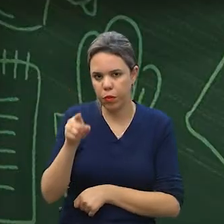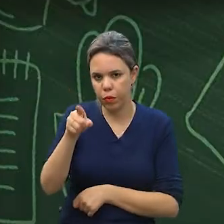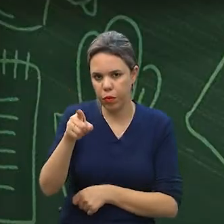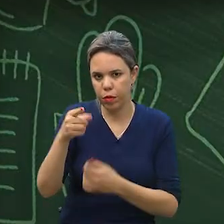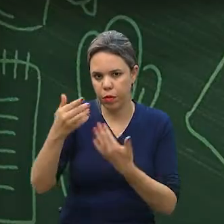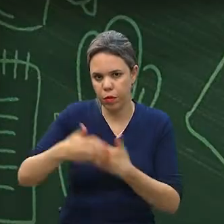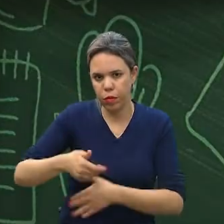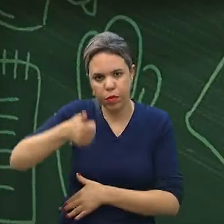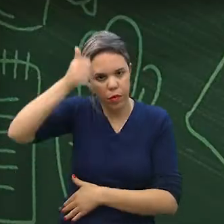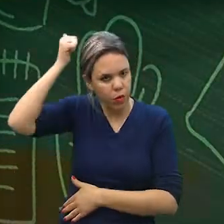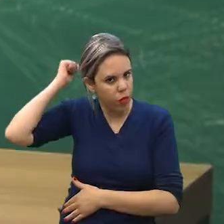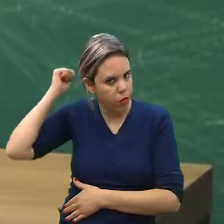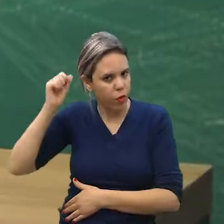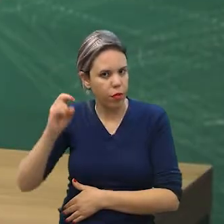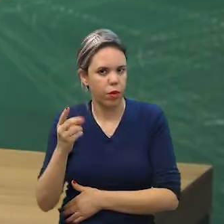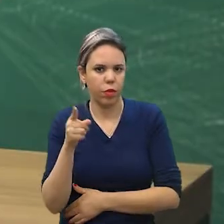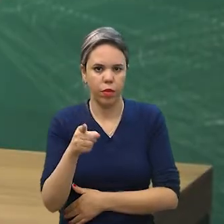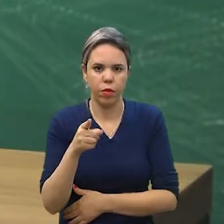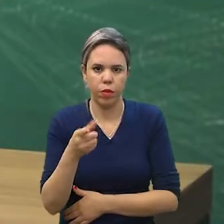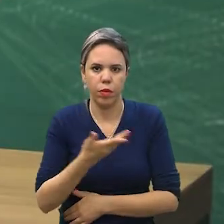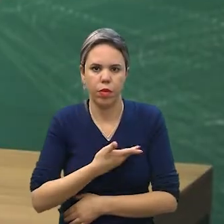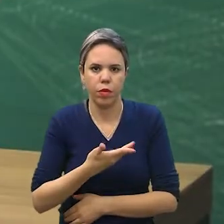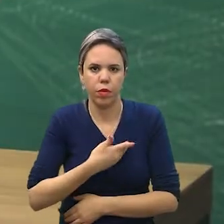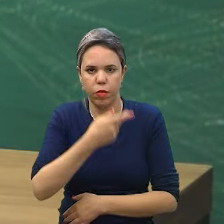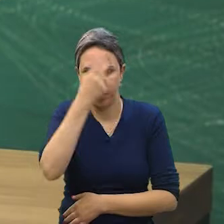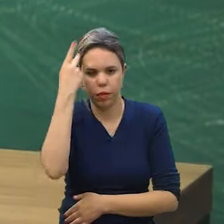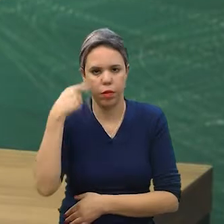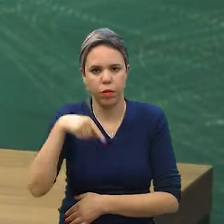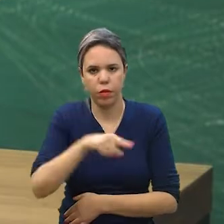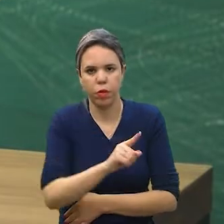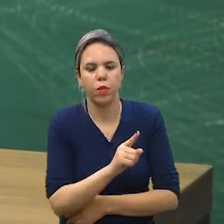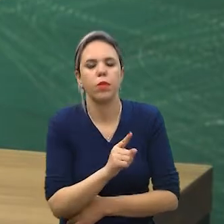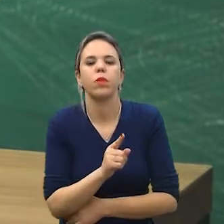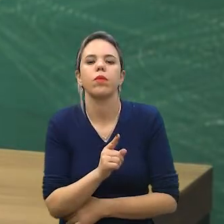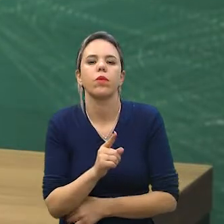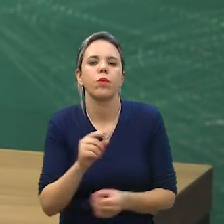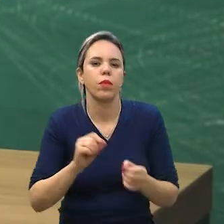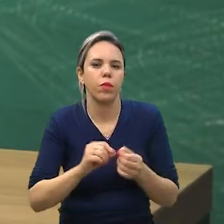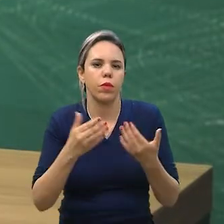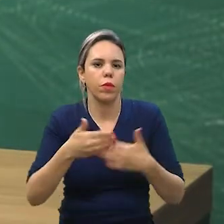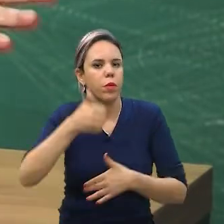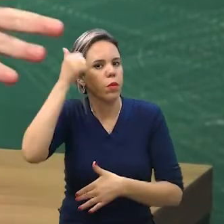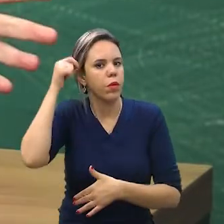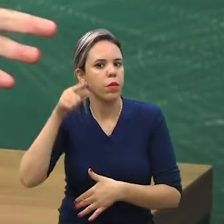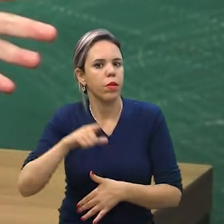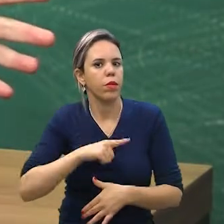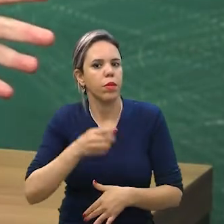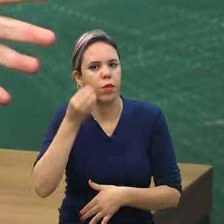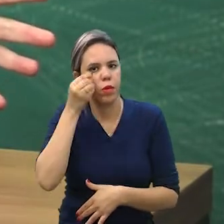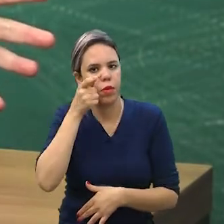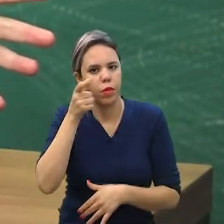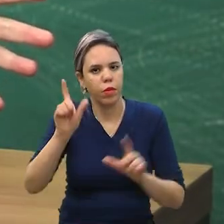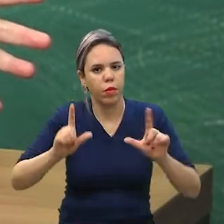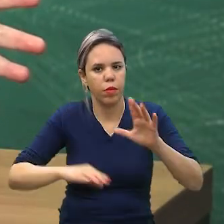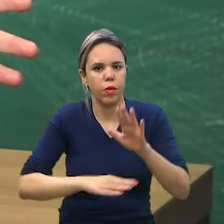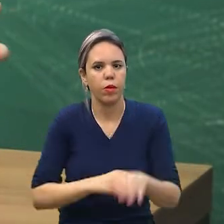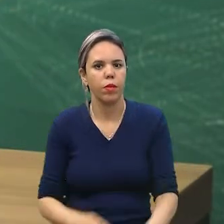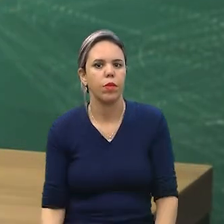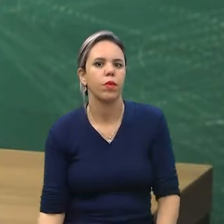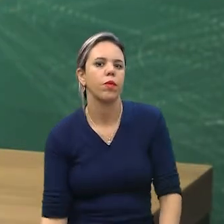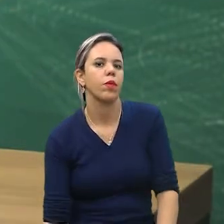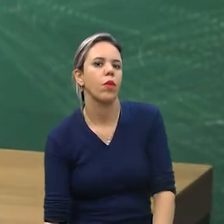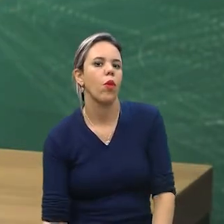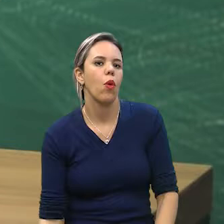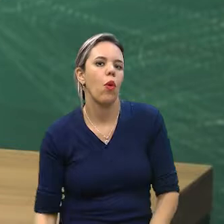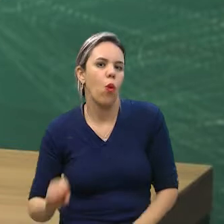vai prestar vestibular ou você que é amigo de alguém que vai prestar vestibular, não é? ou você está assistindo aqui na TV Câmara,